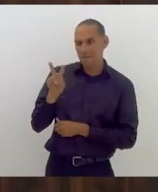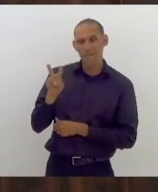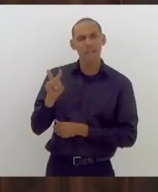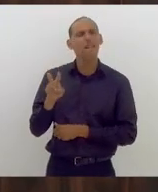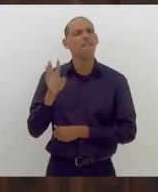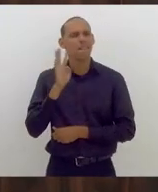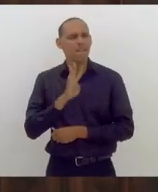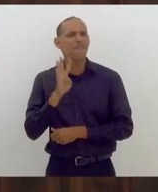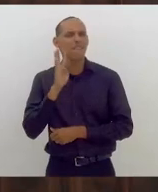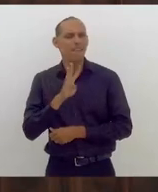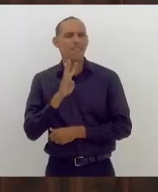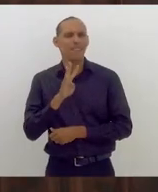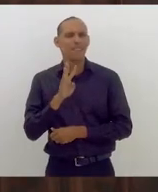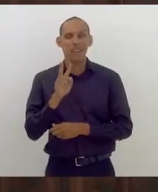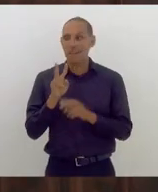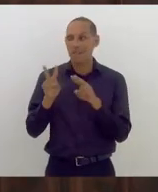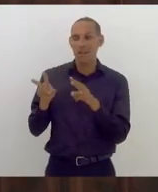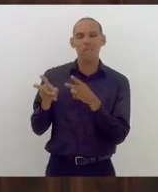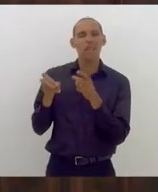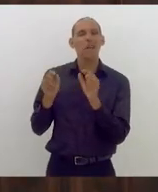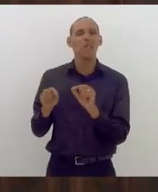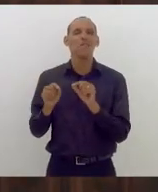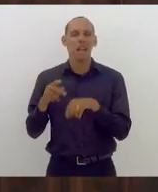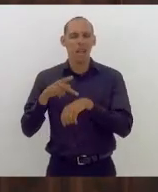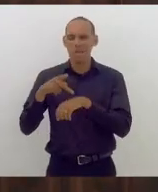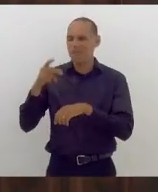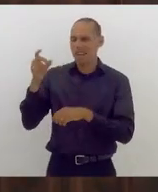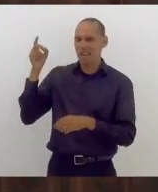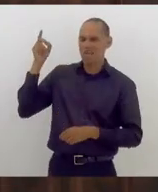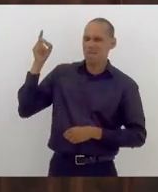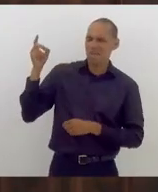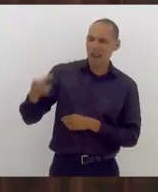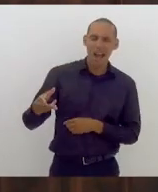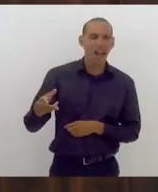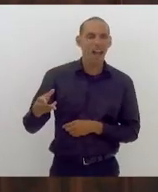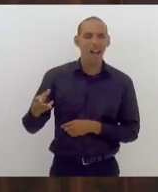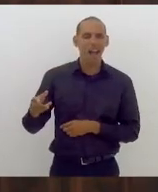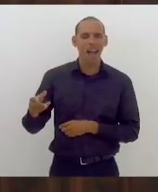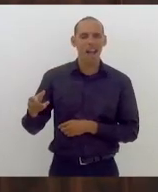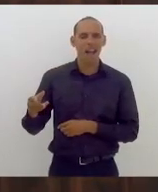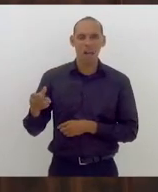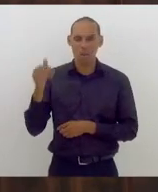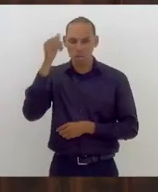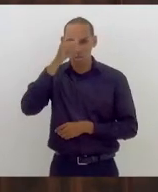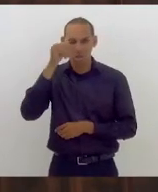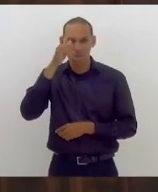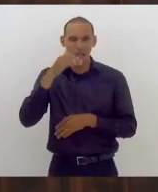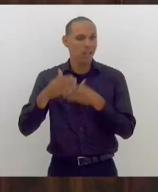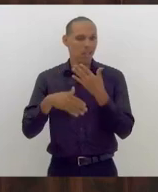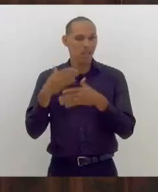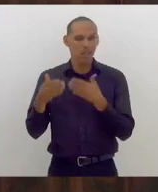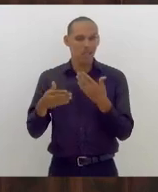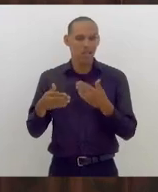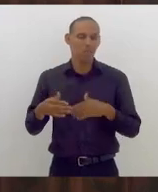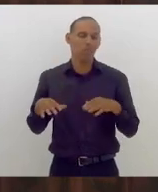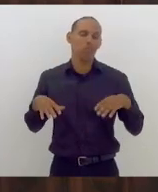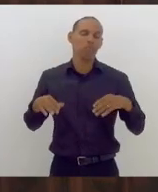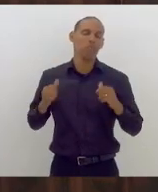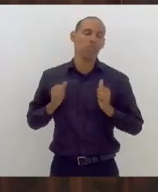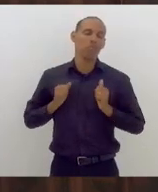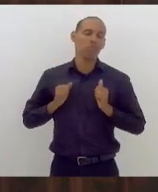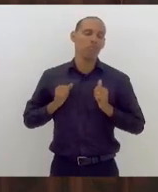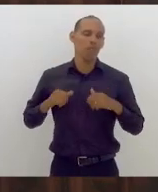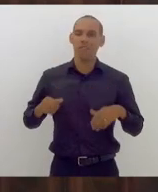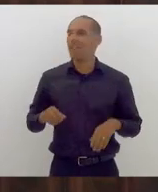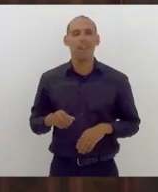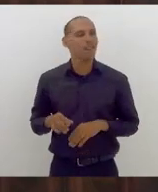falou, né? Ninguém taca uma pedra e fica de bobeira, né? Porque são todos muito unidos e, assim, muito focados, de muito